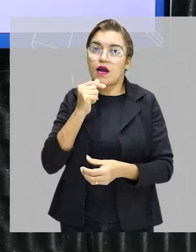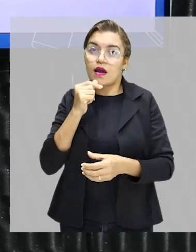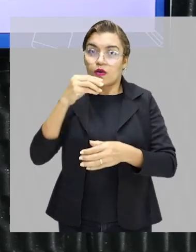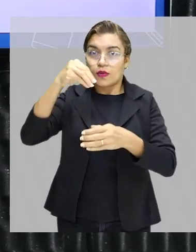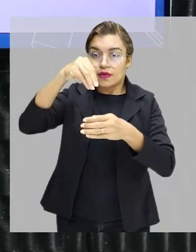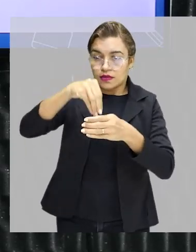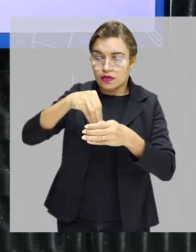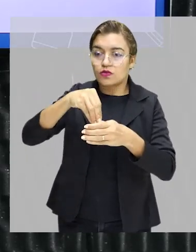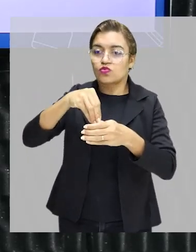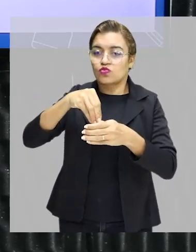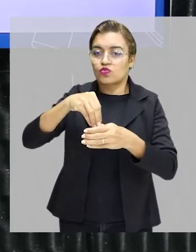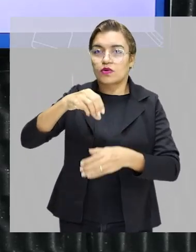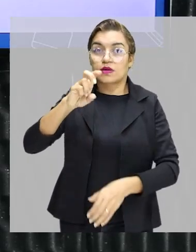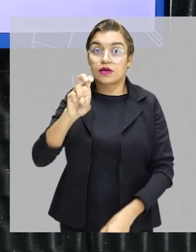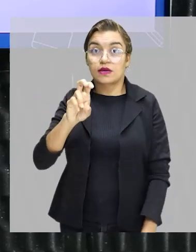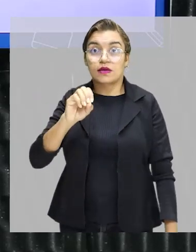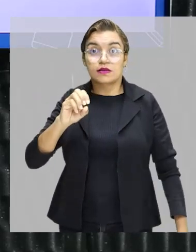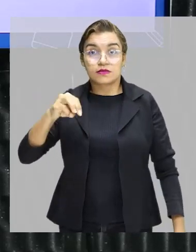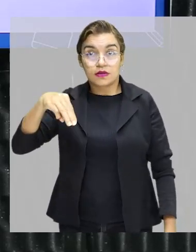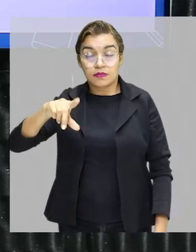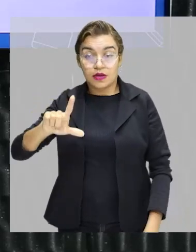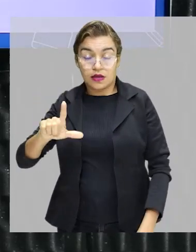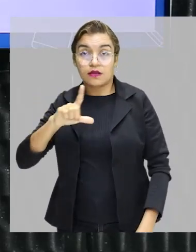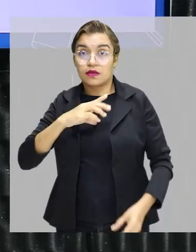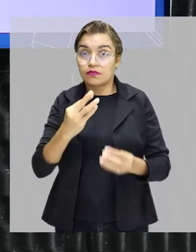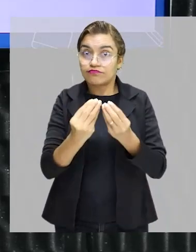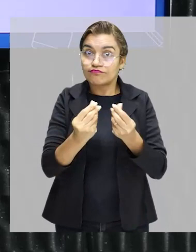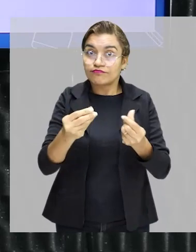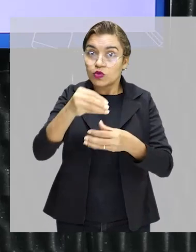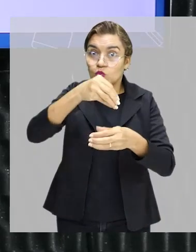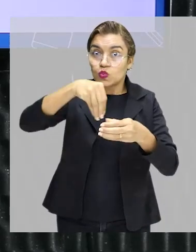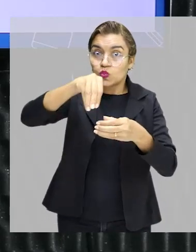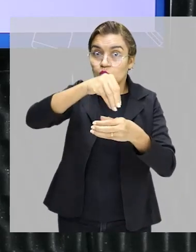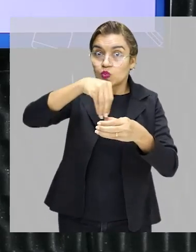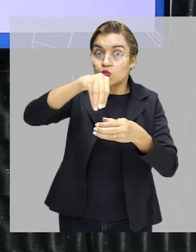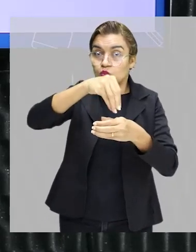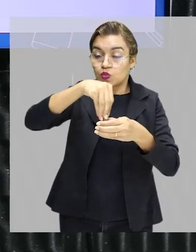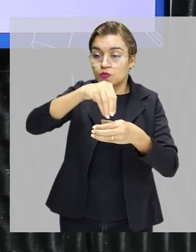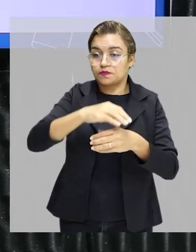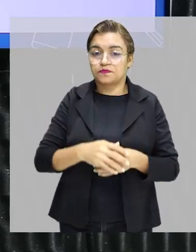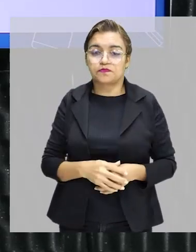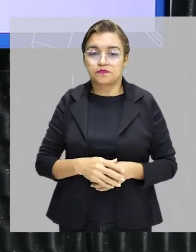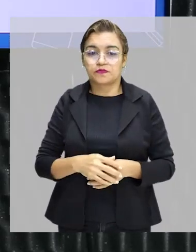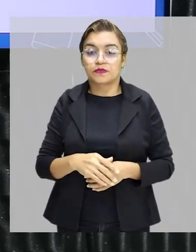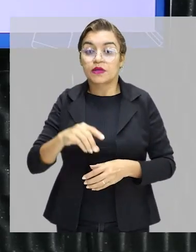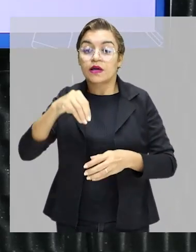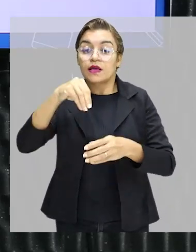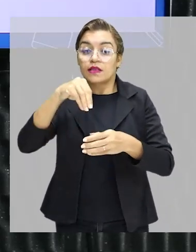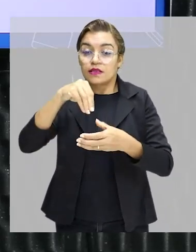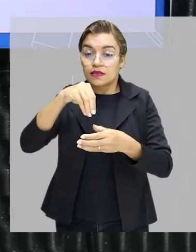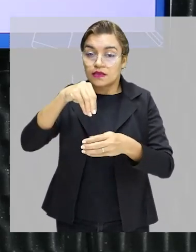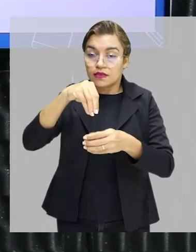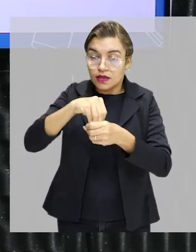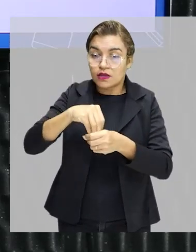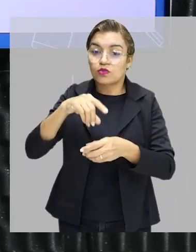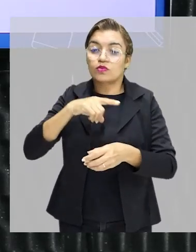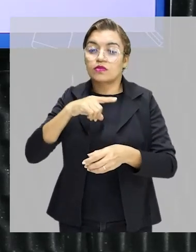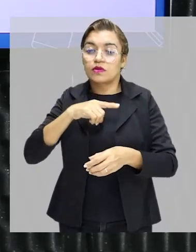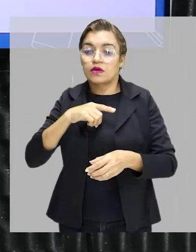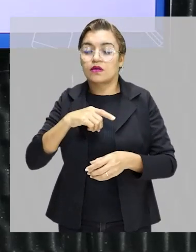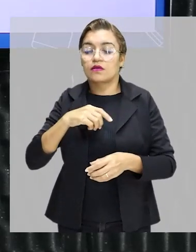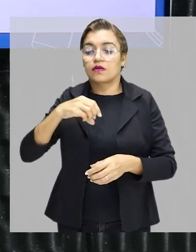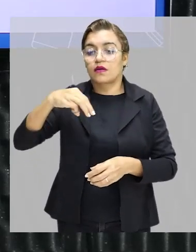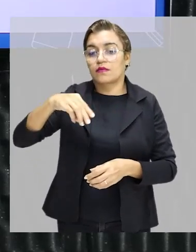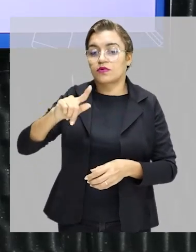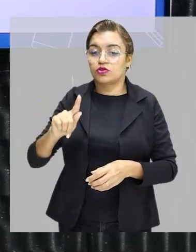certo? Então, eu estou promovendo uma diluição, ok? Qual é a concentração em miligramas por litro de vitamina